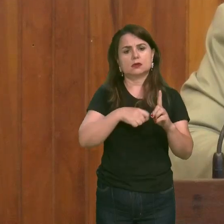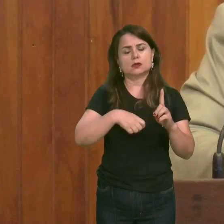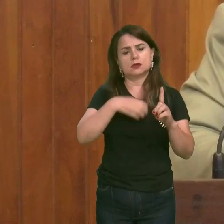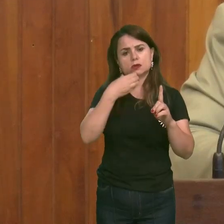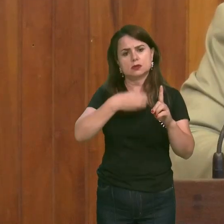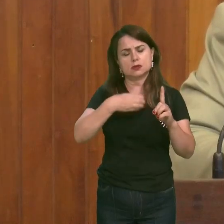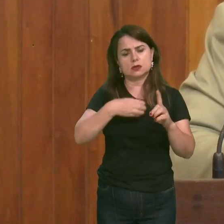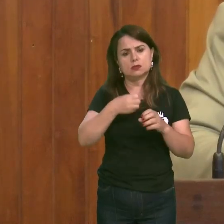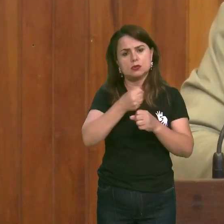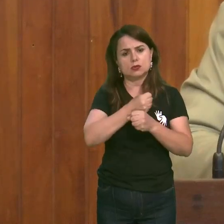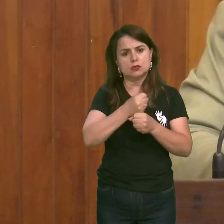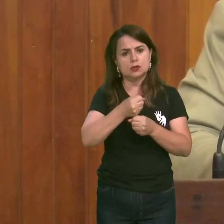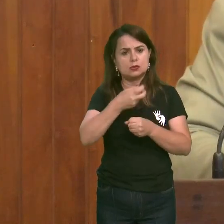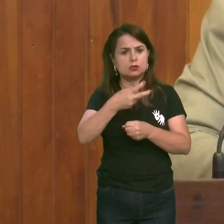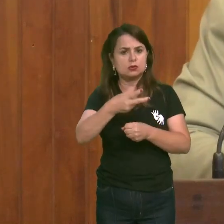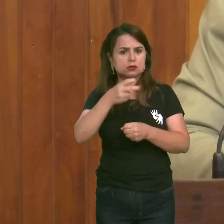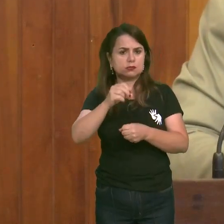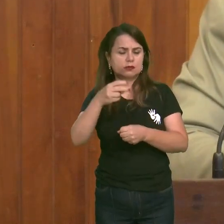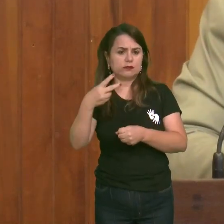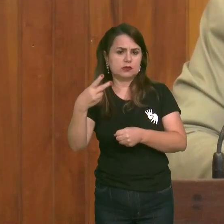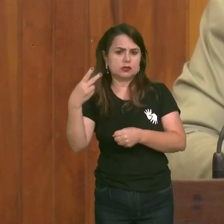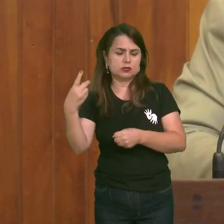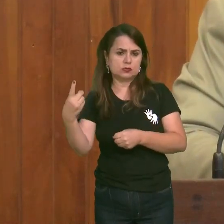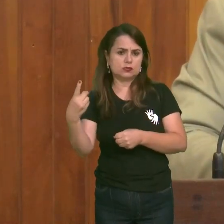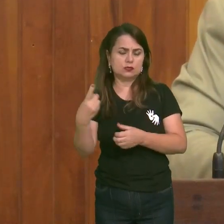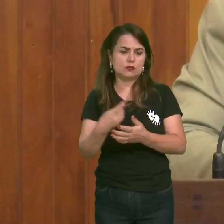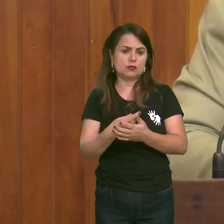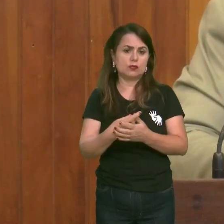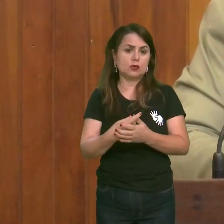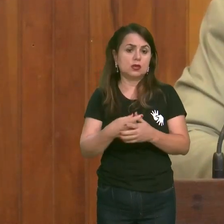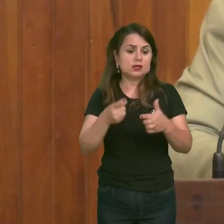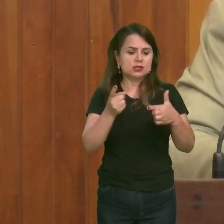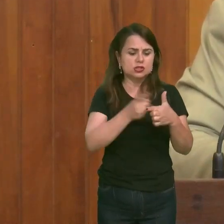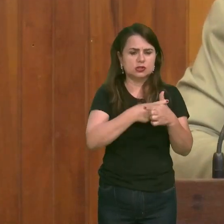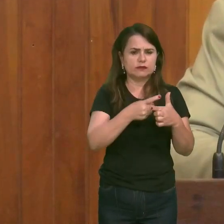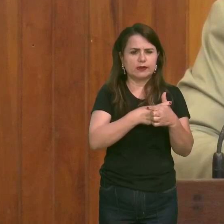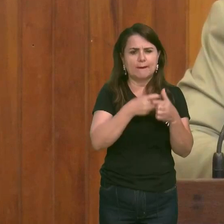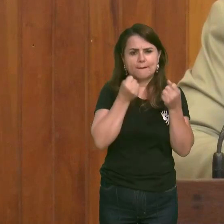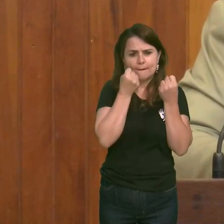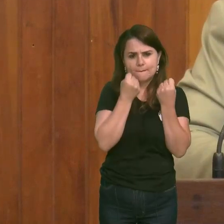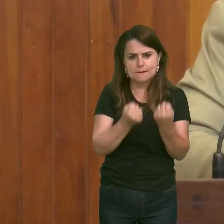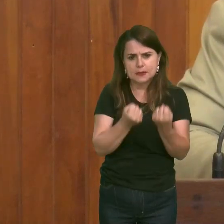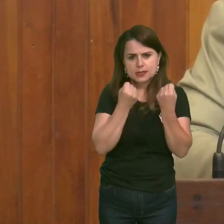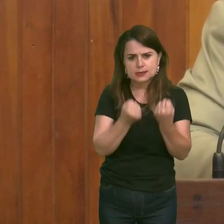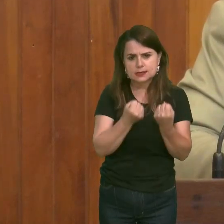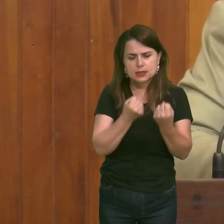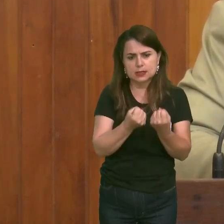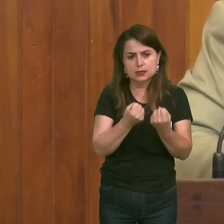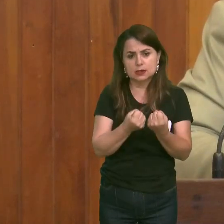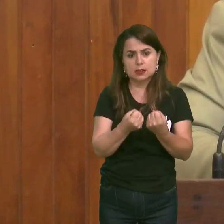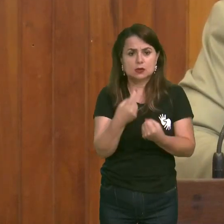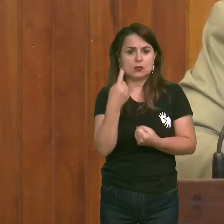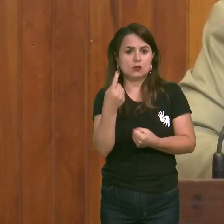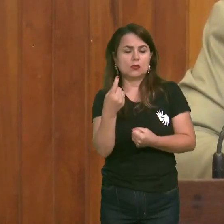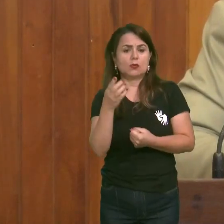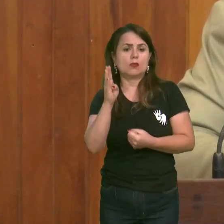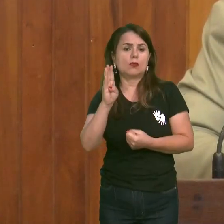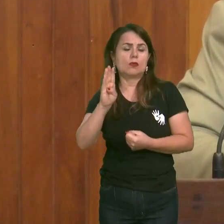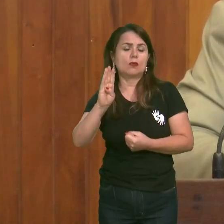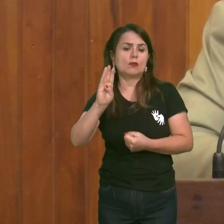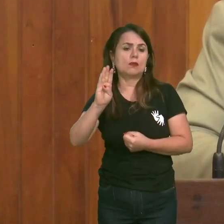a dívida total da cidade alcançou um valor de um bilhão e noventa milhões de vereador Danilo